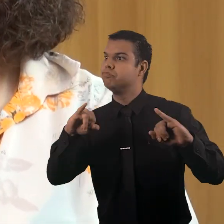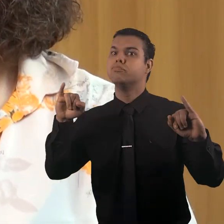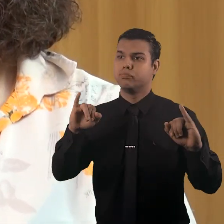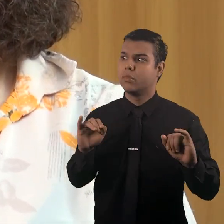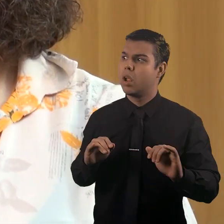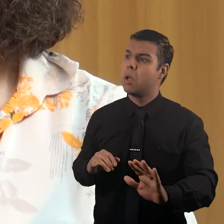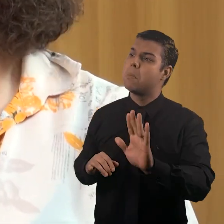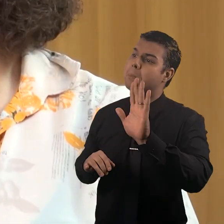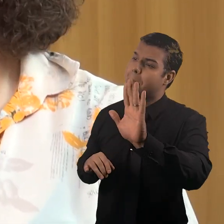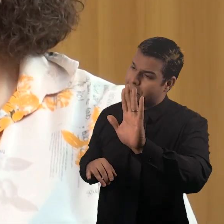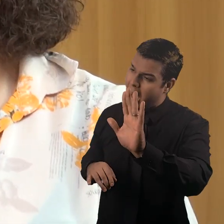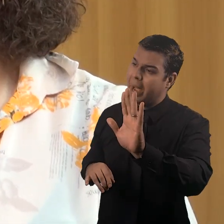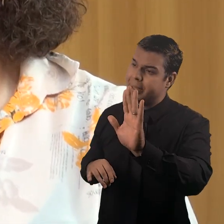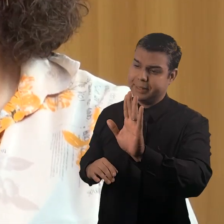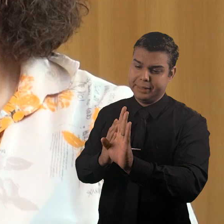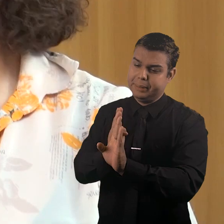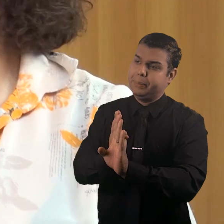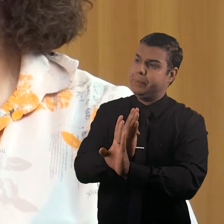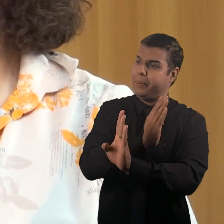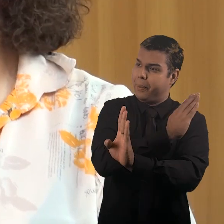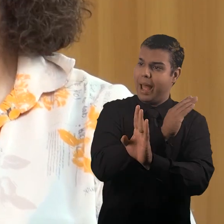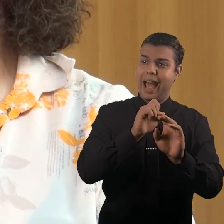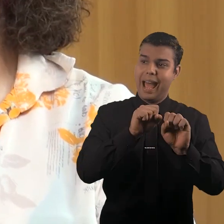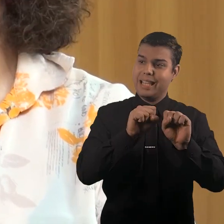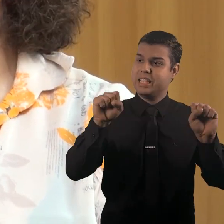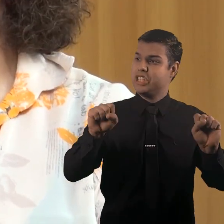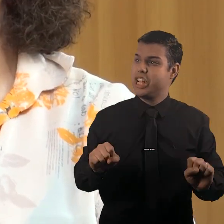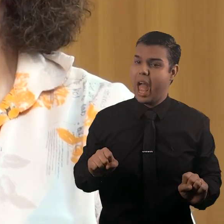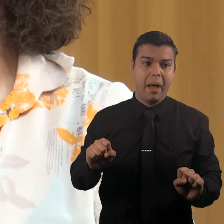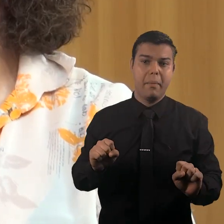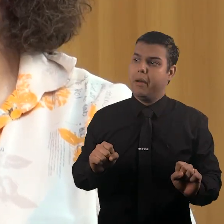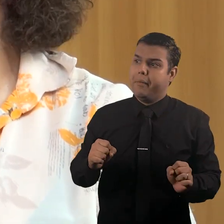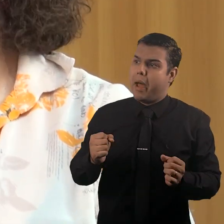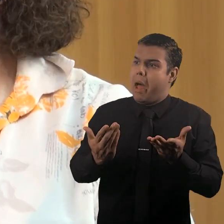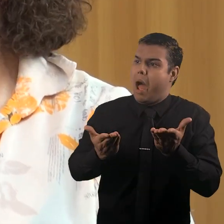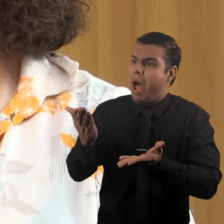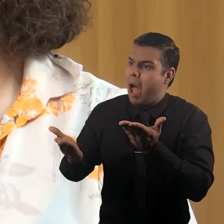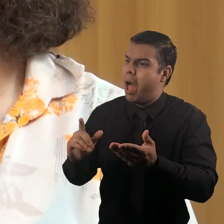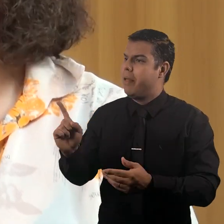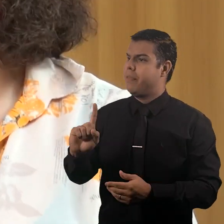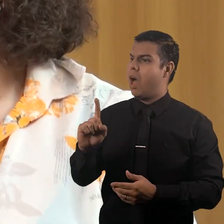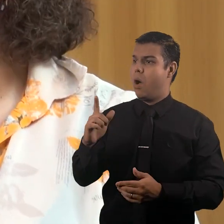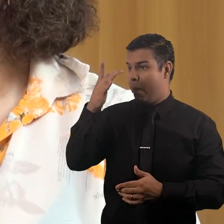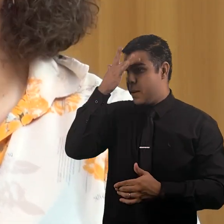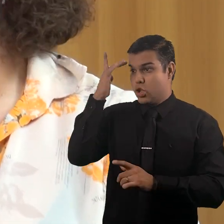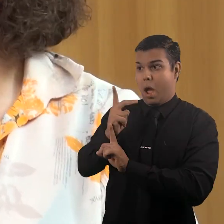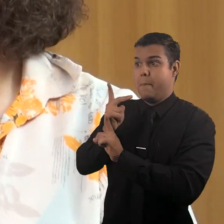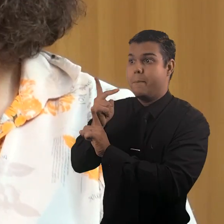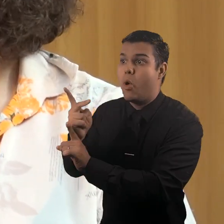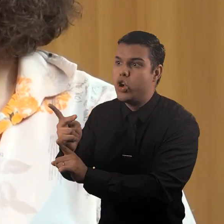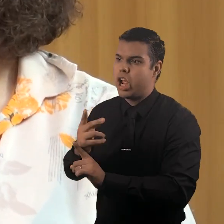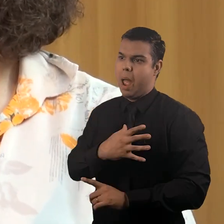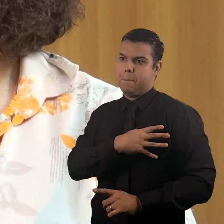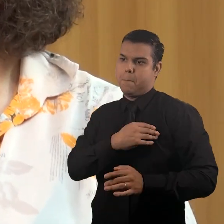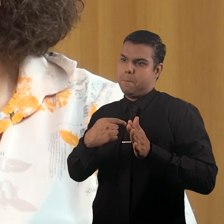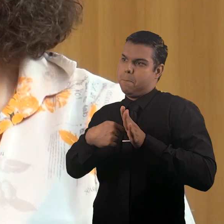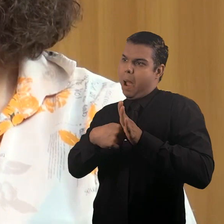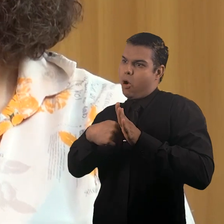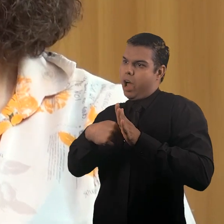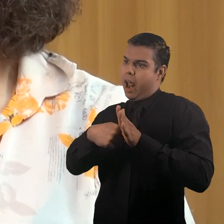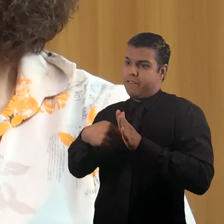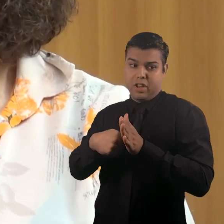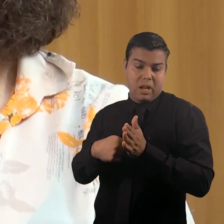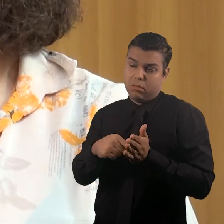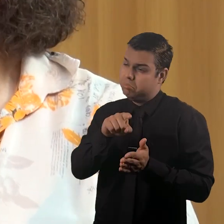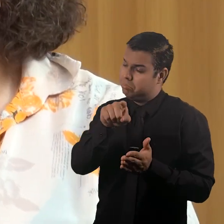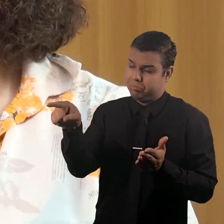isso e você ter um gargalo no sistema público de não atender a essa população que vai buscar a sua mamografia, né? Que é o único